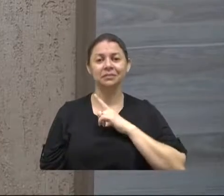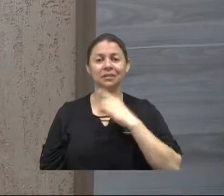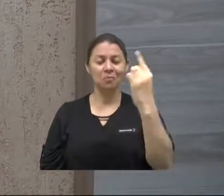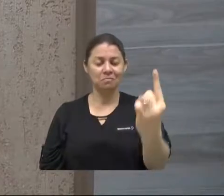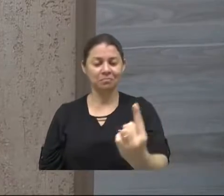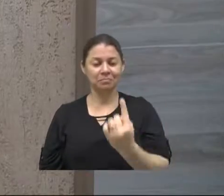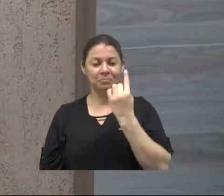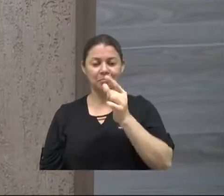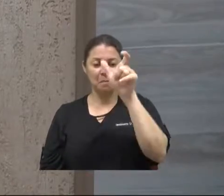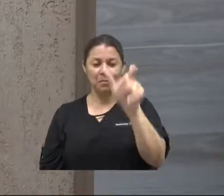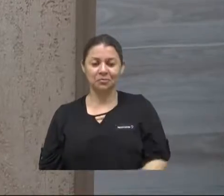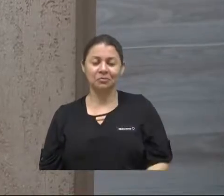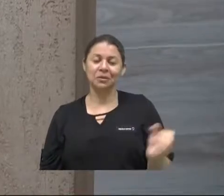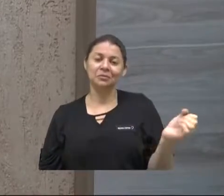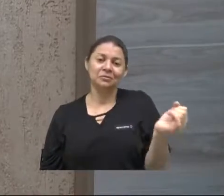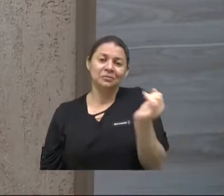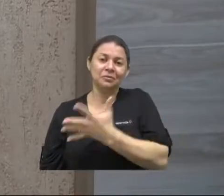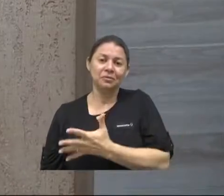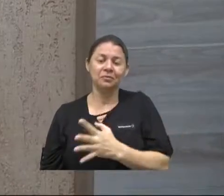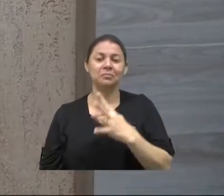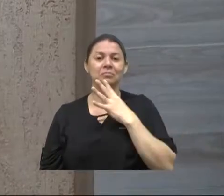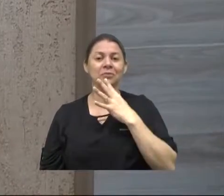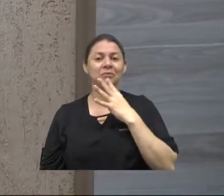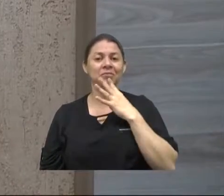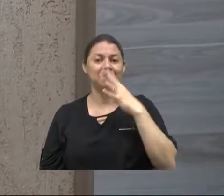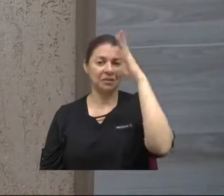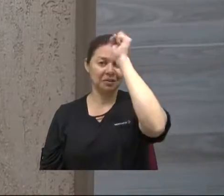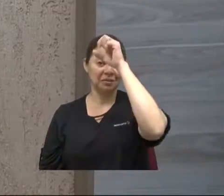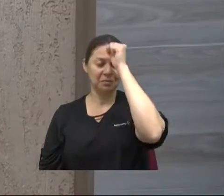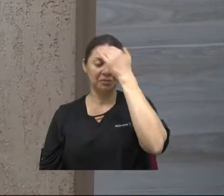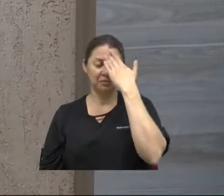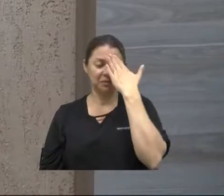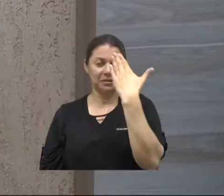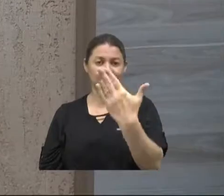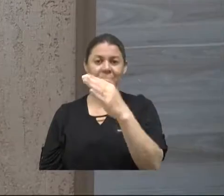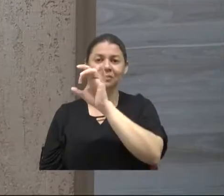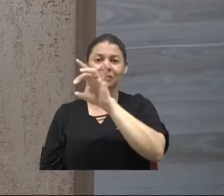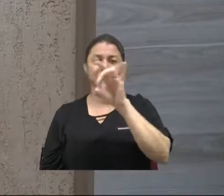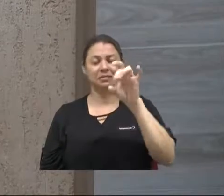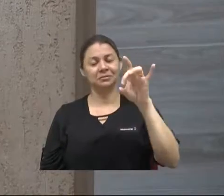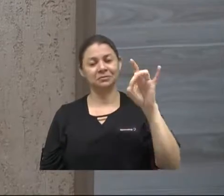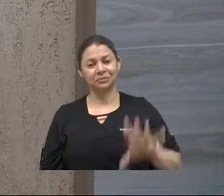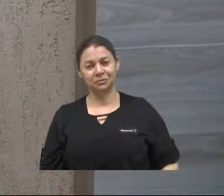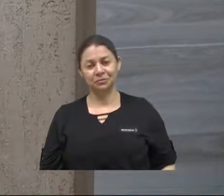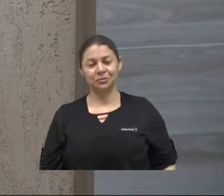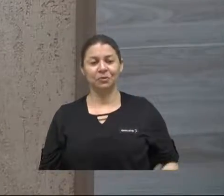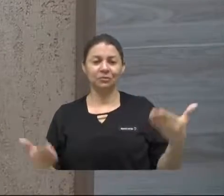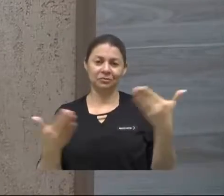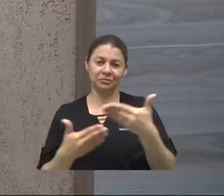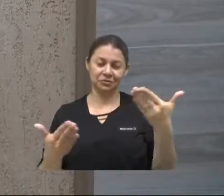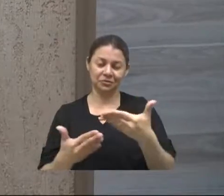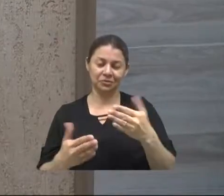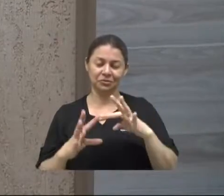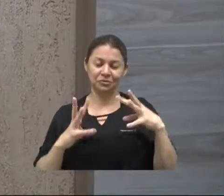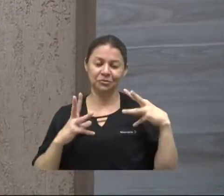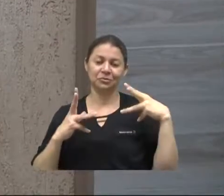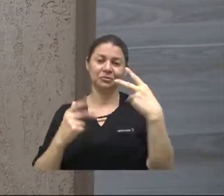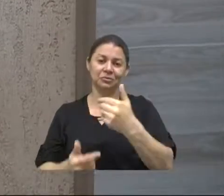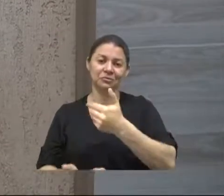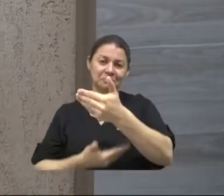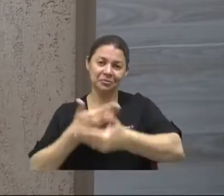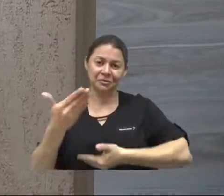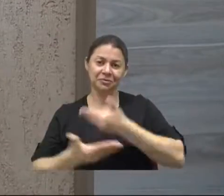alma. Portanto, obrigado a cada um de vocês que fazem parte da minha vida e que me